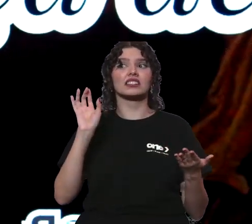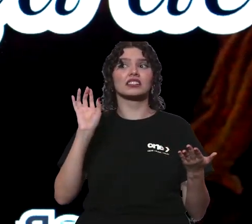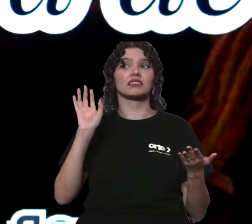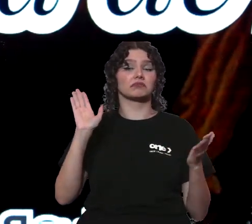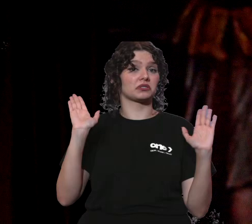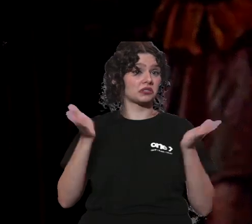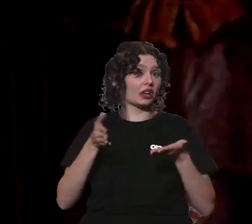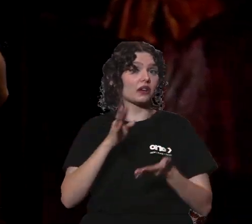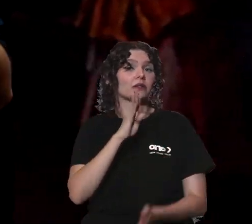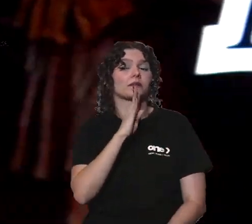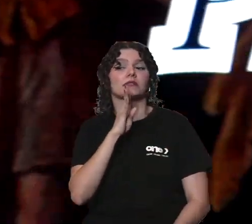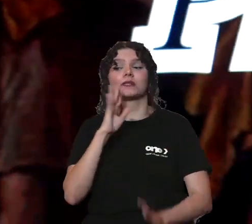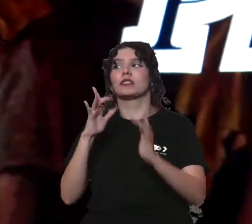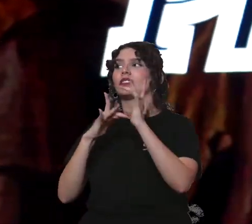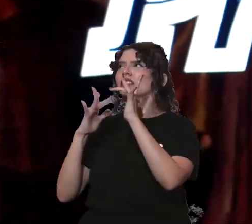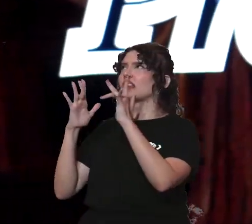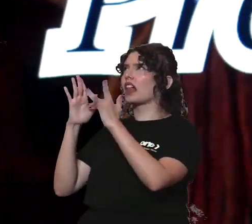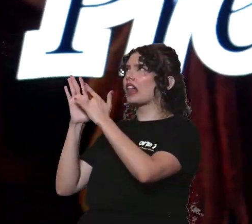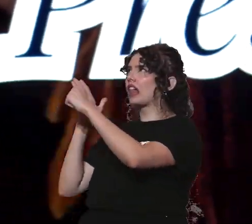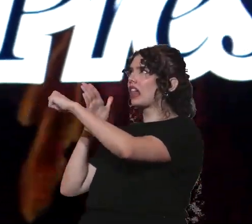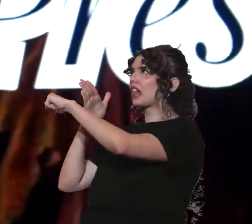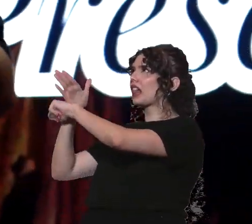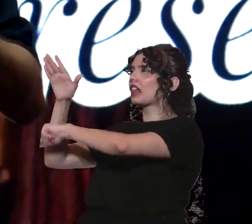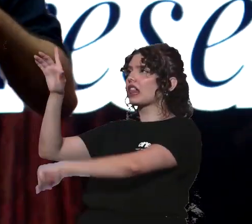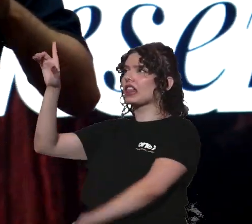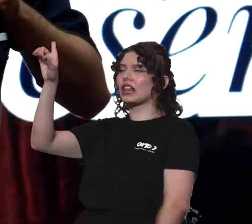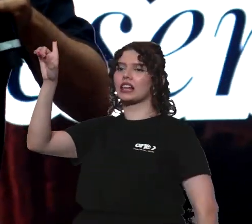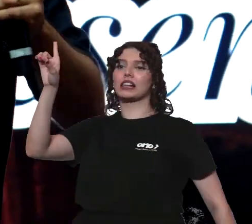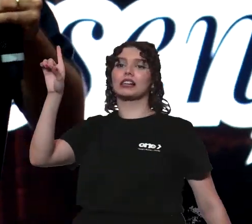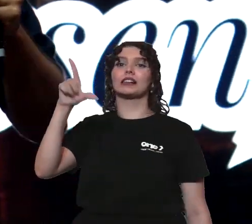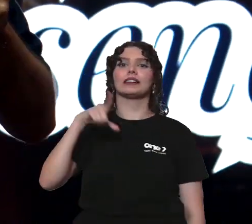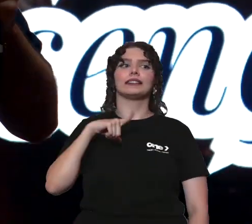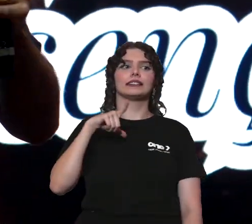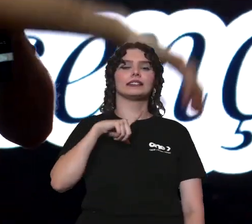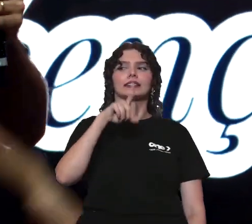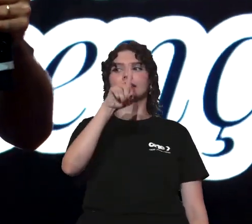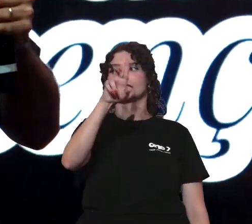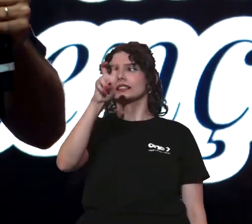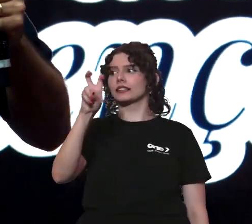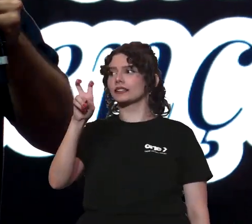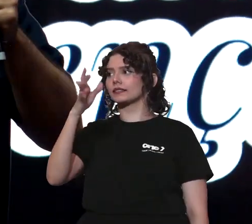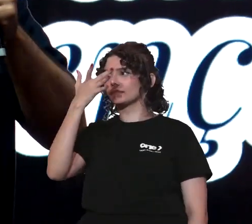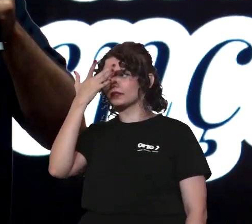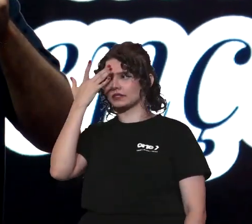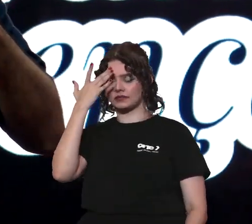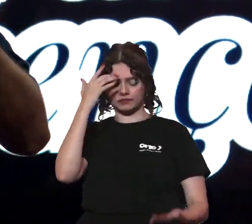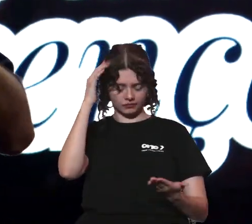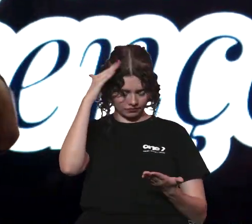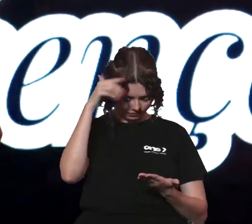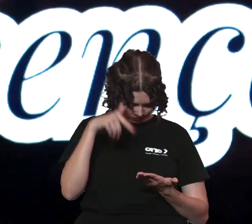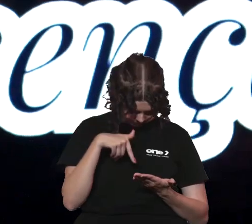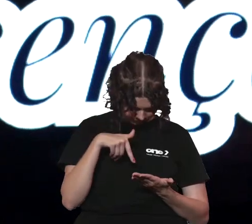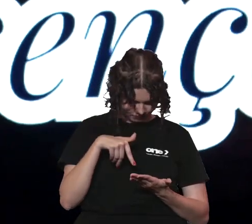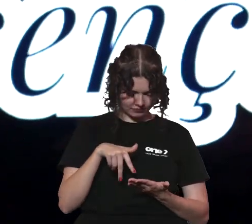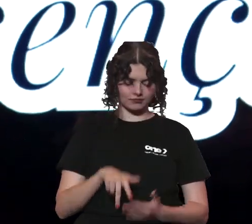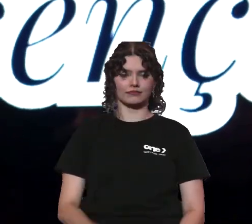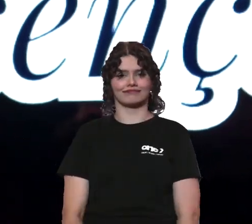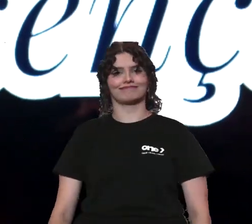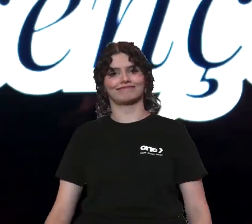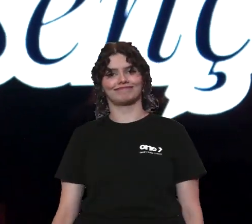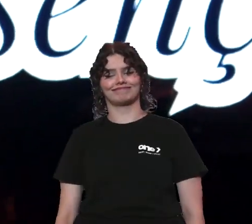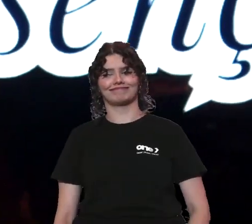Jesus, o acesso que a gente tem à presença de Deus. Por exemplo, tem umas 15 cabeças abaixadas no celular ali.